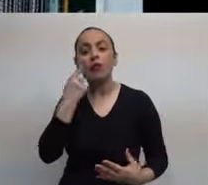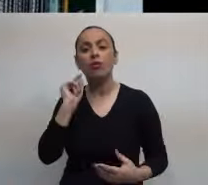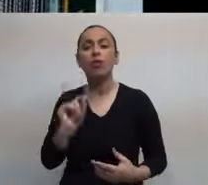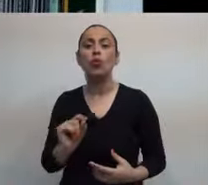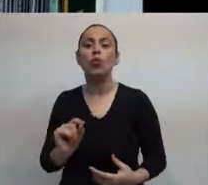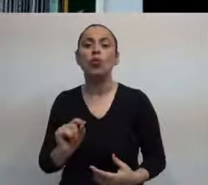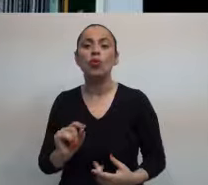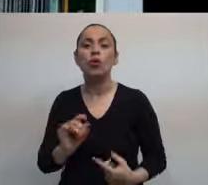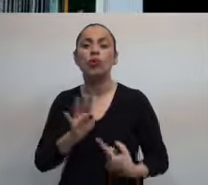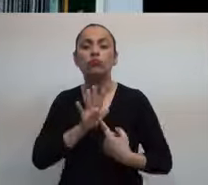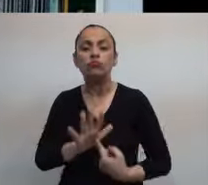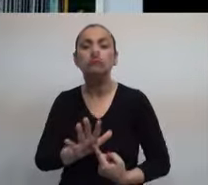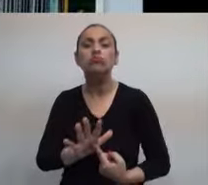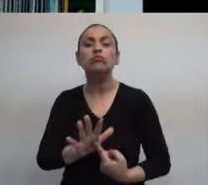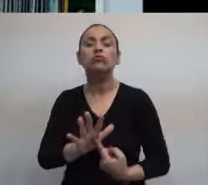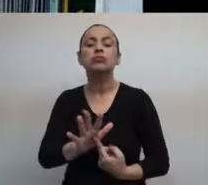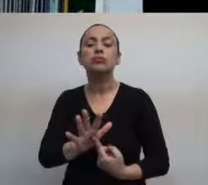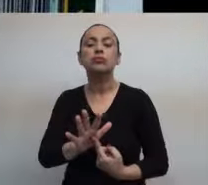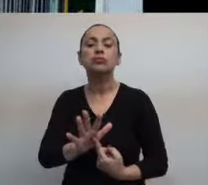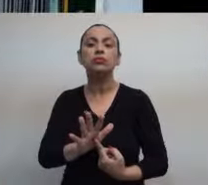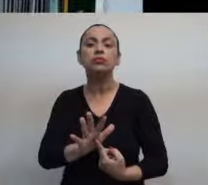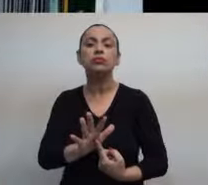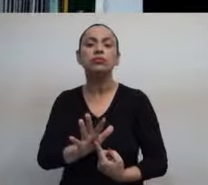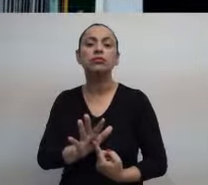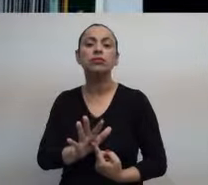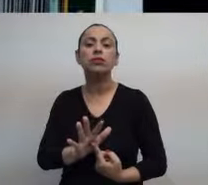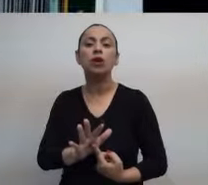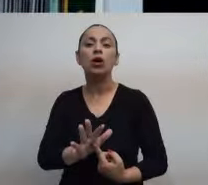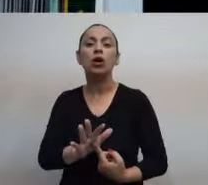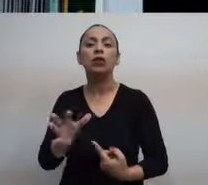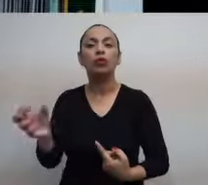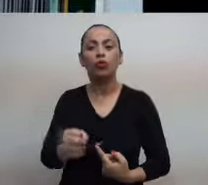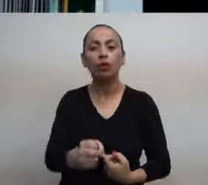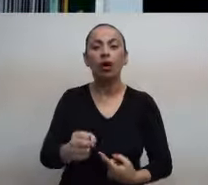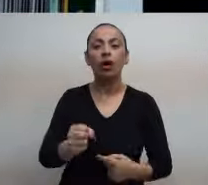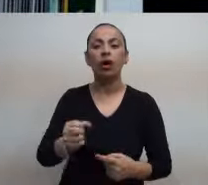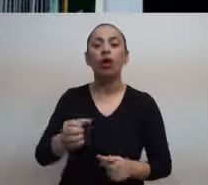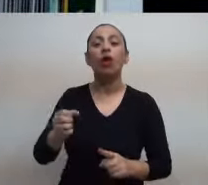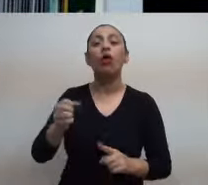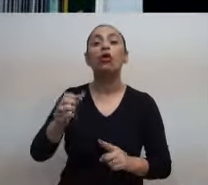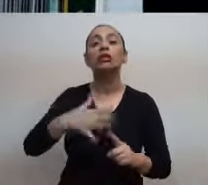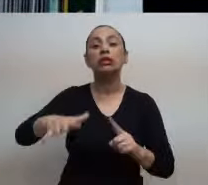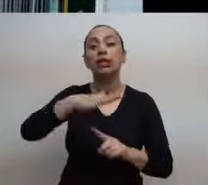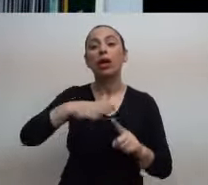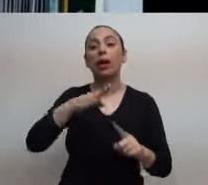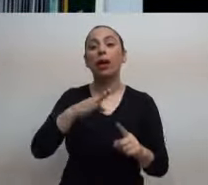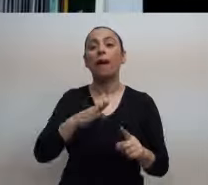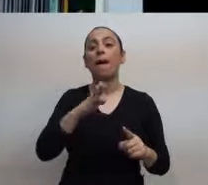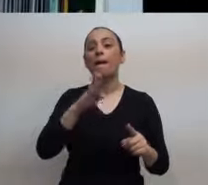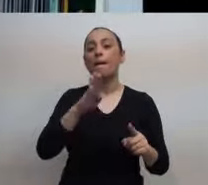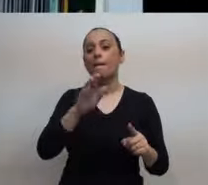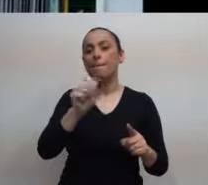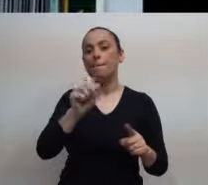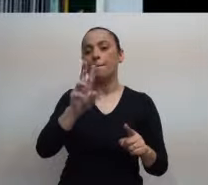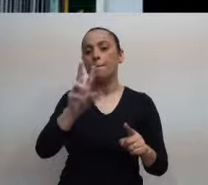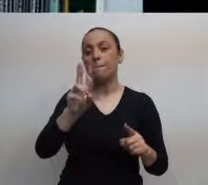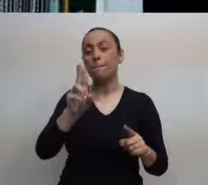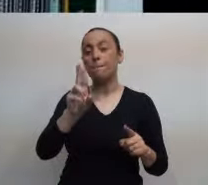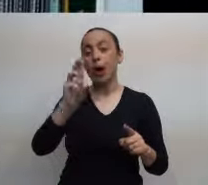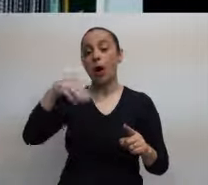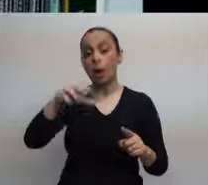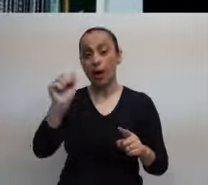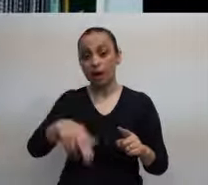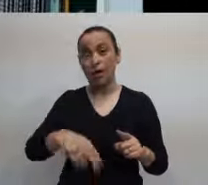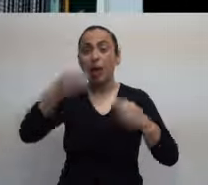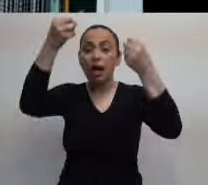vamos colocar o sociólogo Zygmunt Bauman para